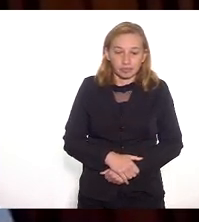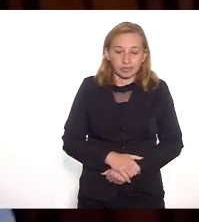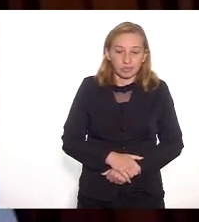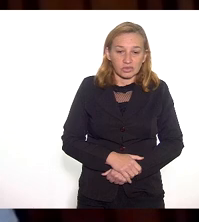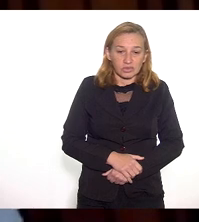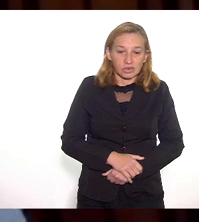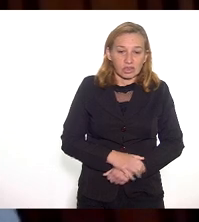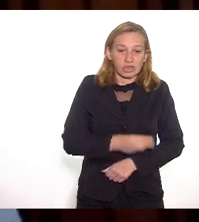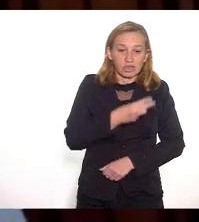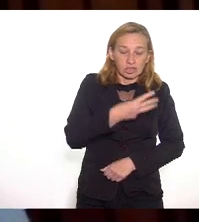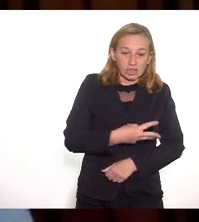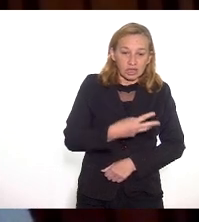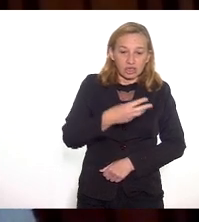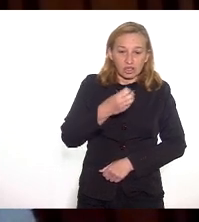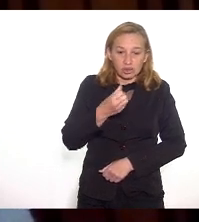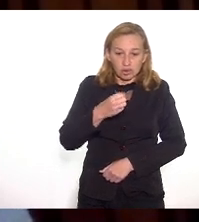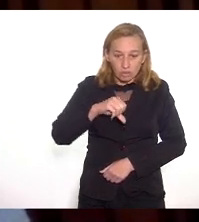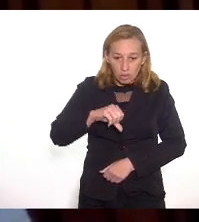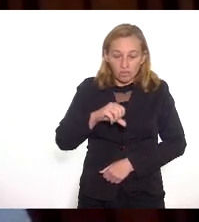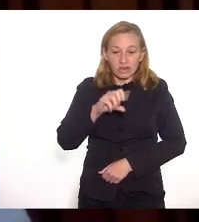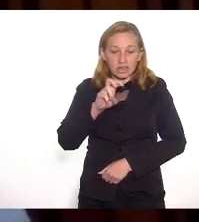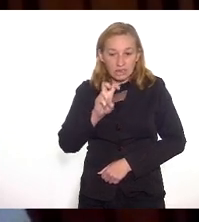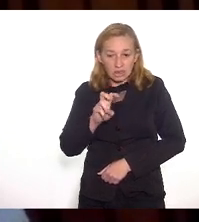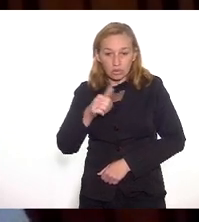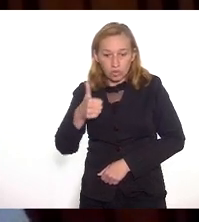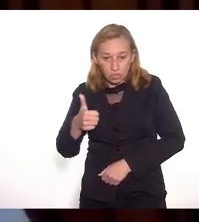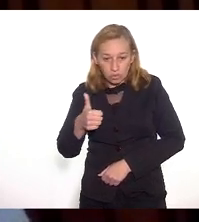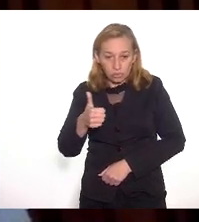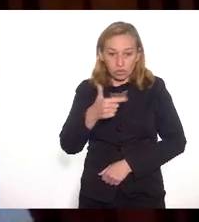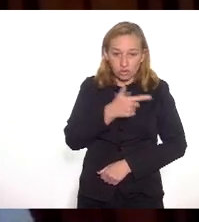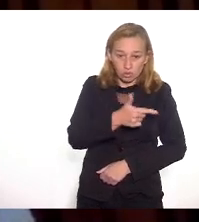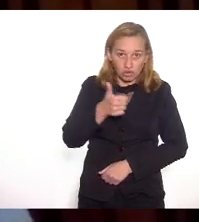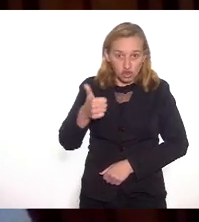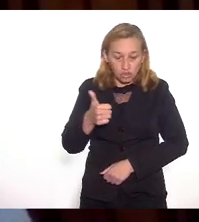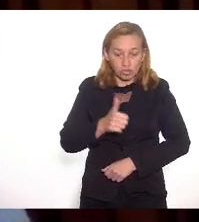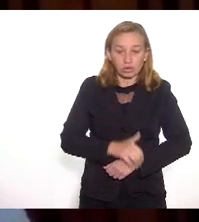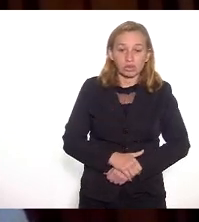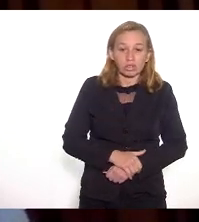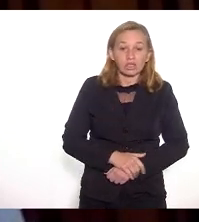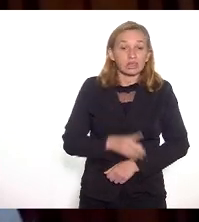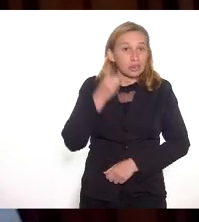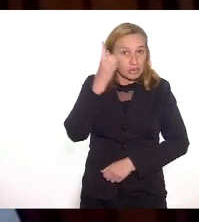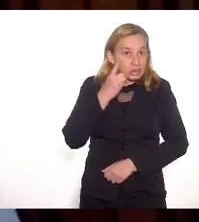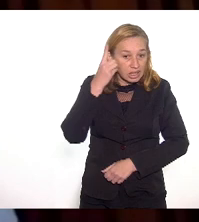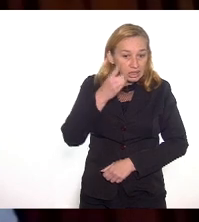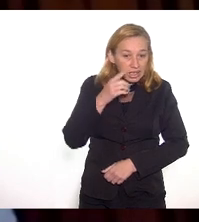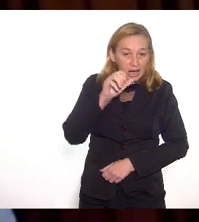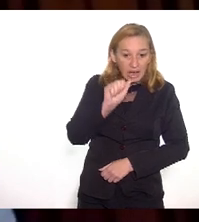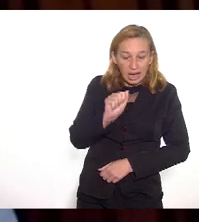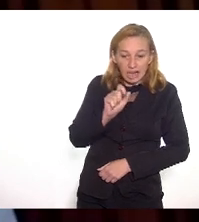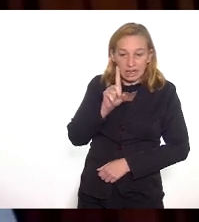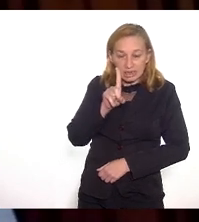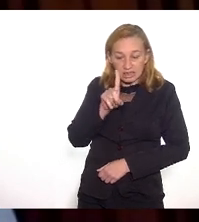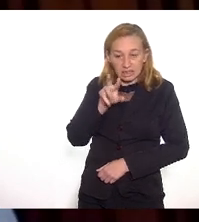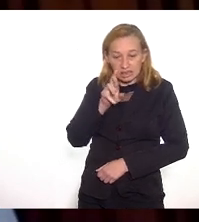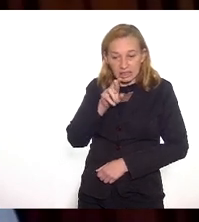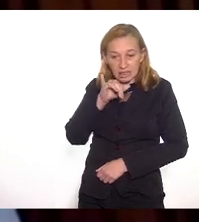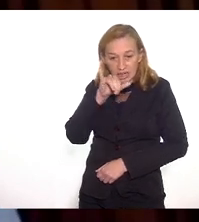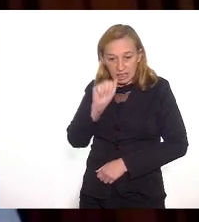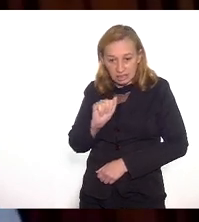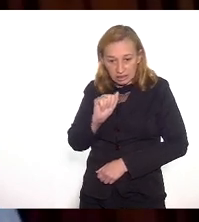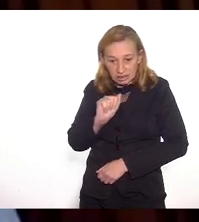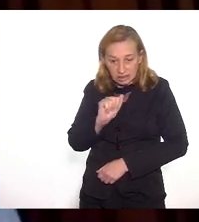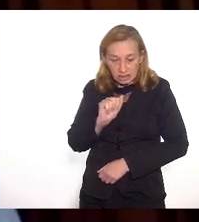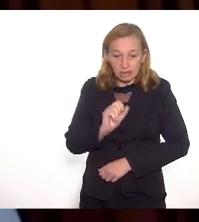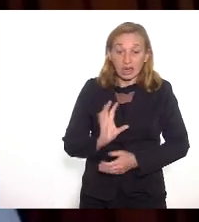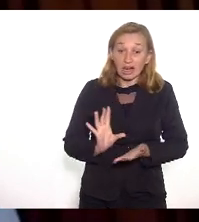36, projeto de lei 3951. De 2021, autoria deputada Adriana Baltazar, Alexandre Freitas, o parecer é